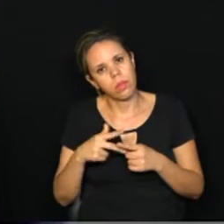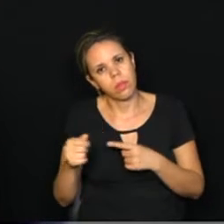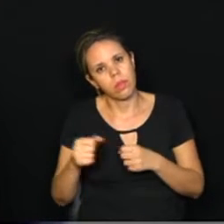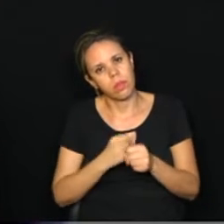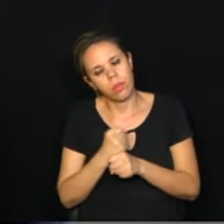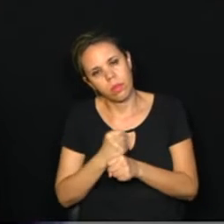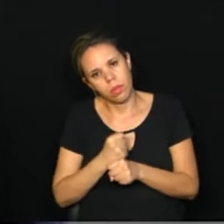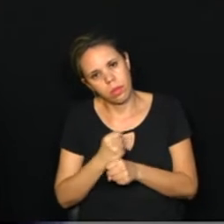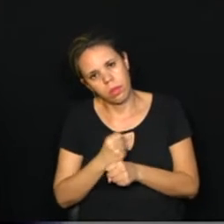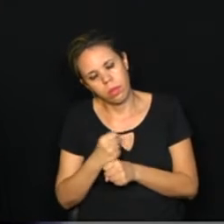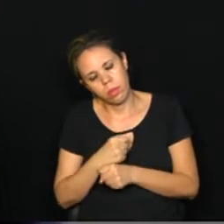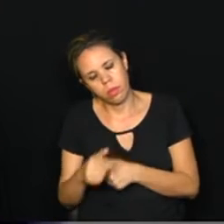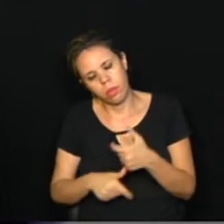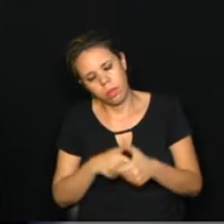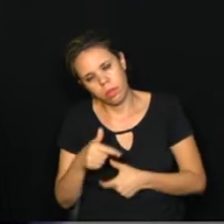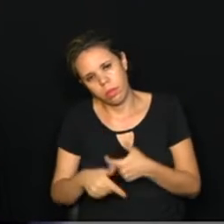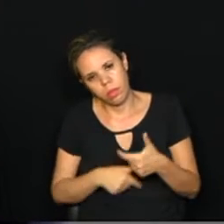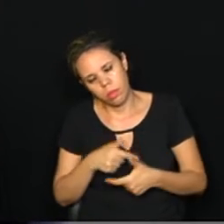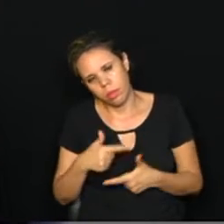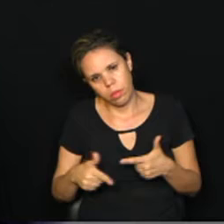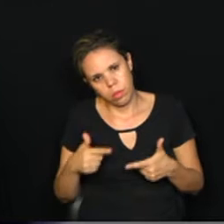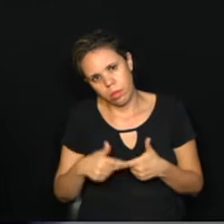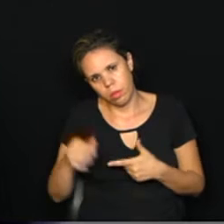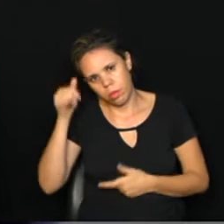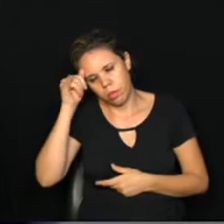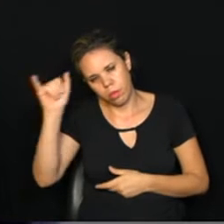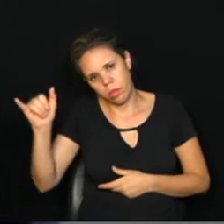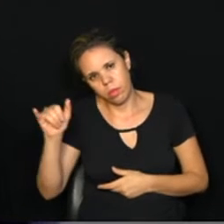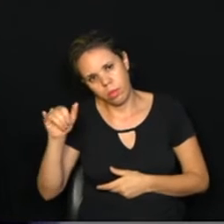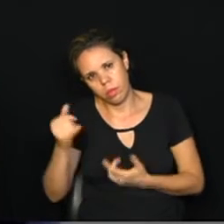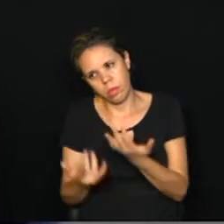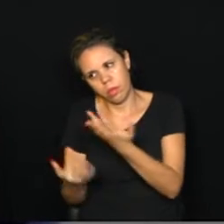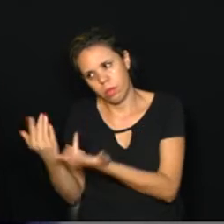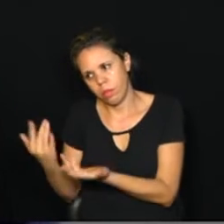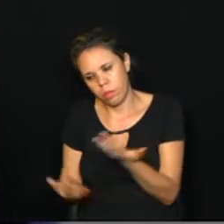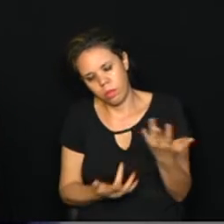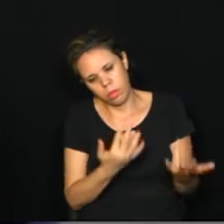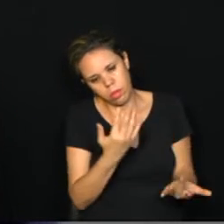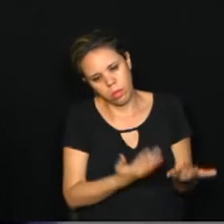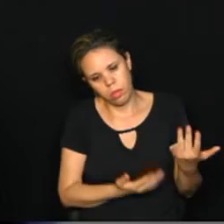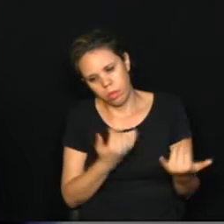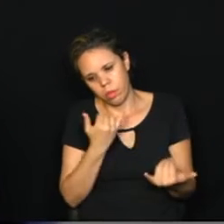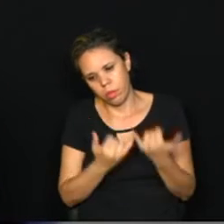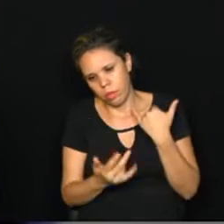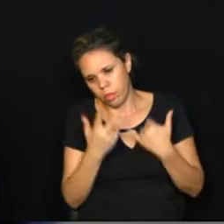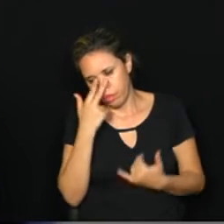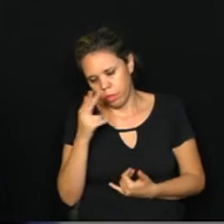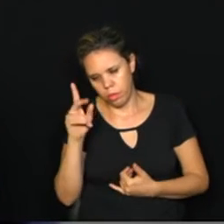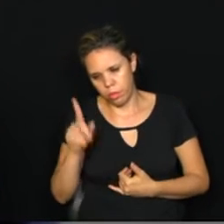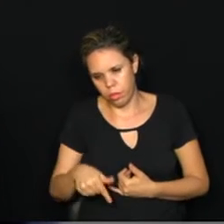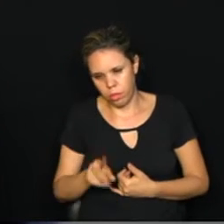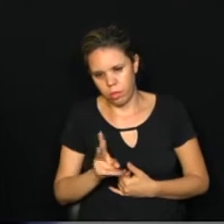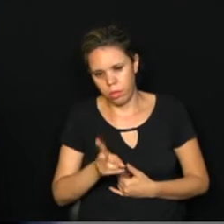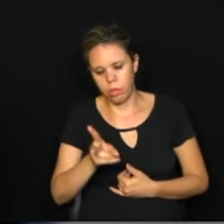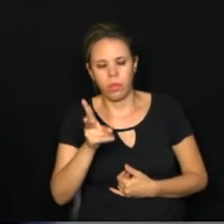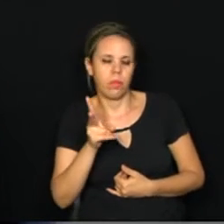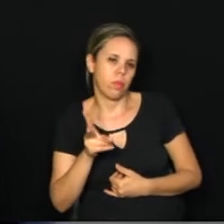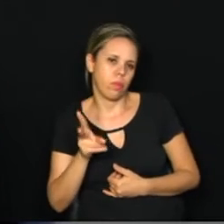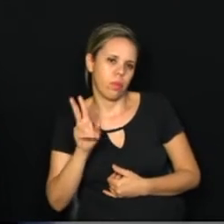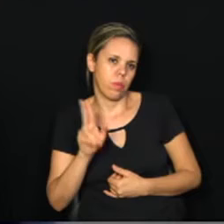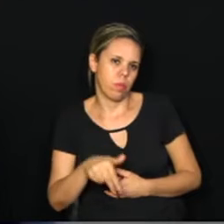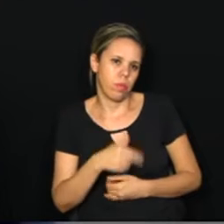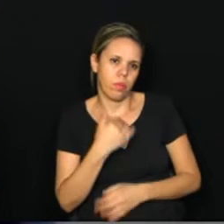e anos e anos trabalhando nessa questão para evitar os focos de incêndio e me parece que ela sempre, nunca